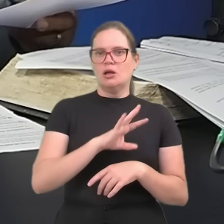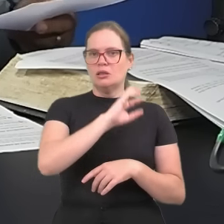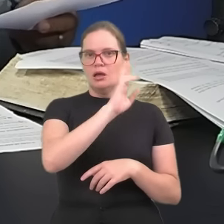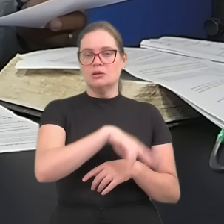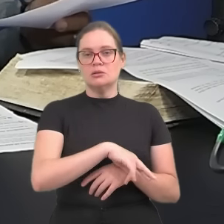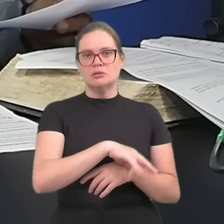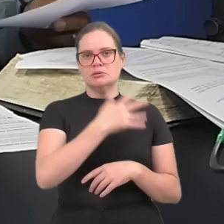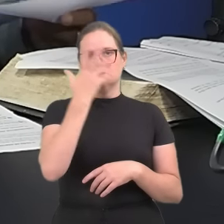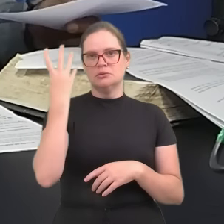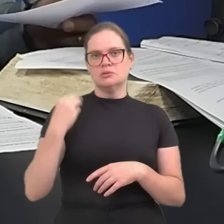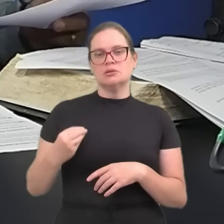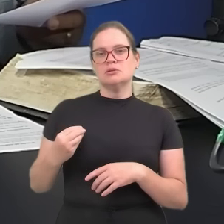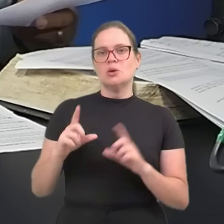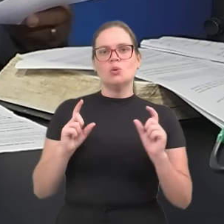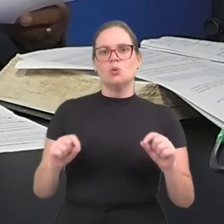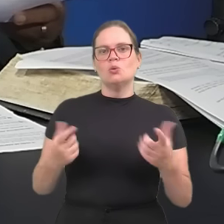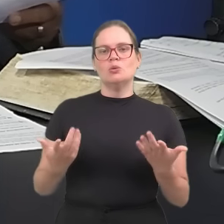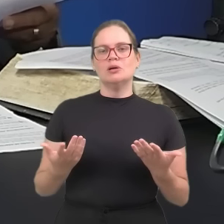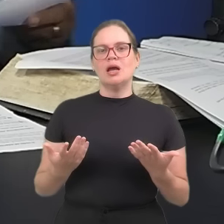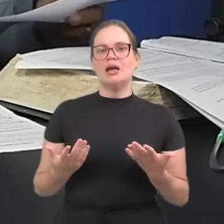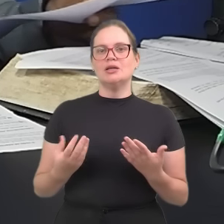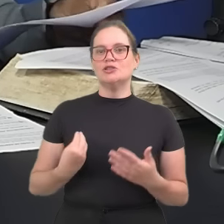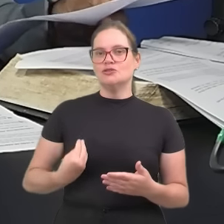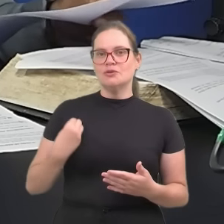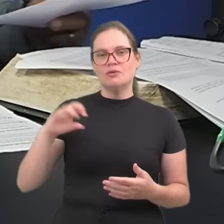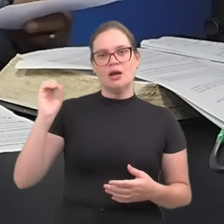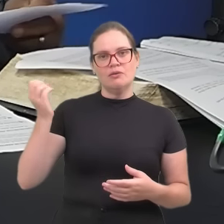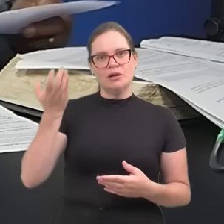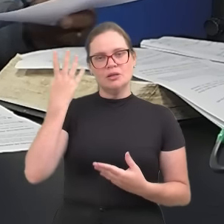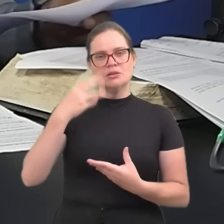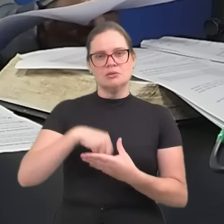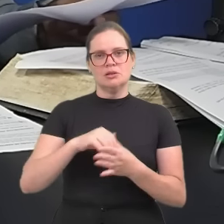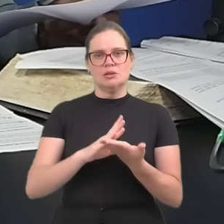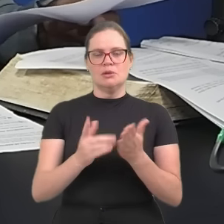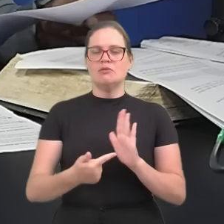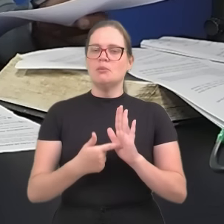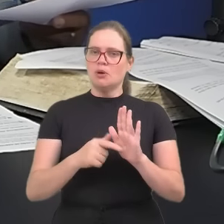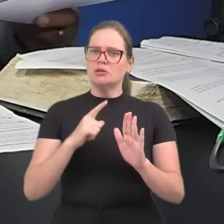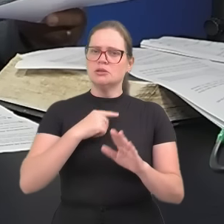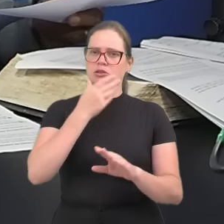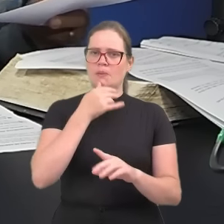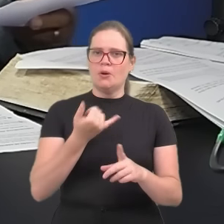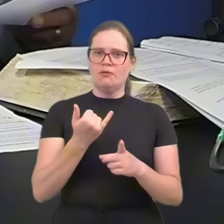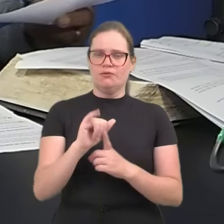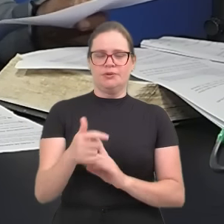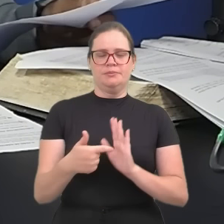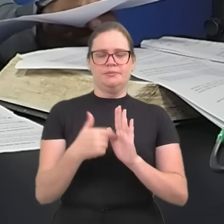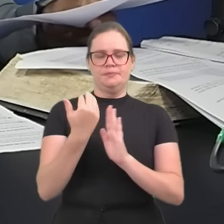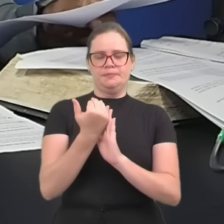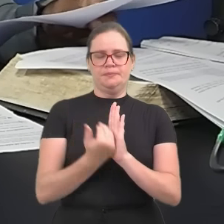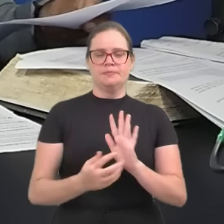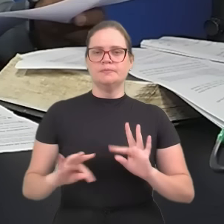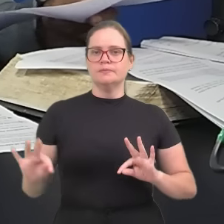deixando de viver a doutrina que estava toda esclarecida na palavra, através dos profetas. Os profetas deram todo o encaminhamento